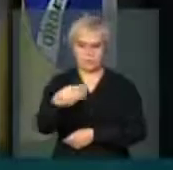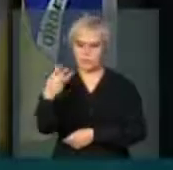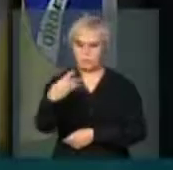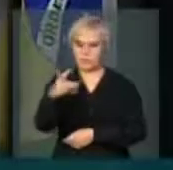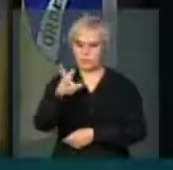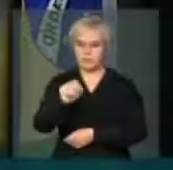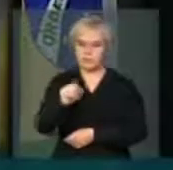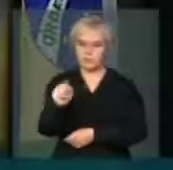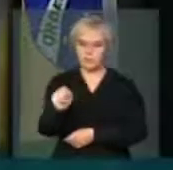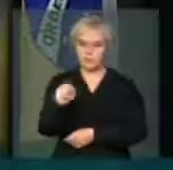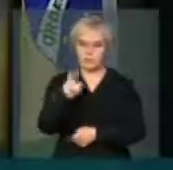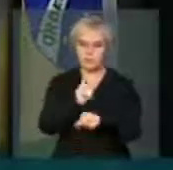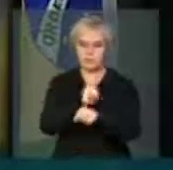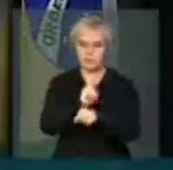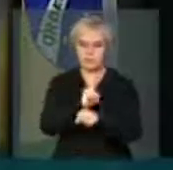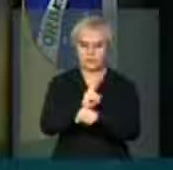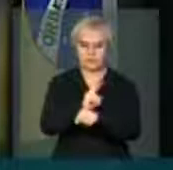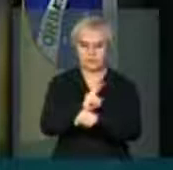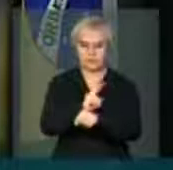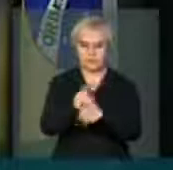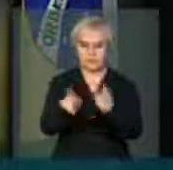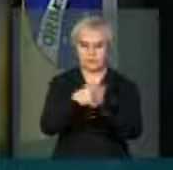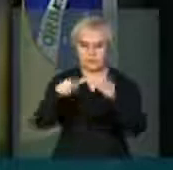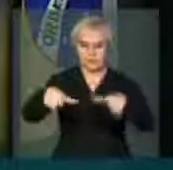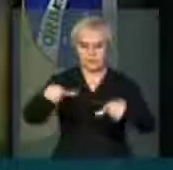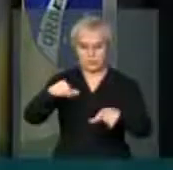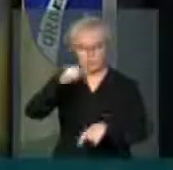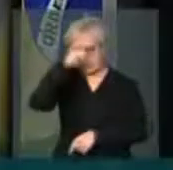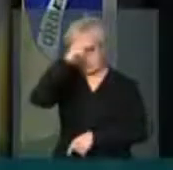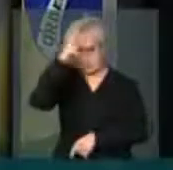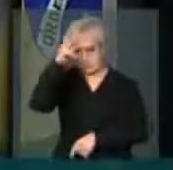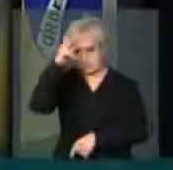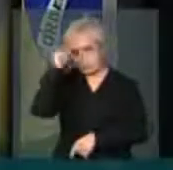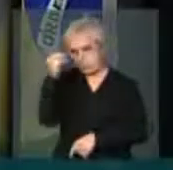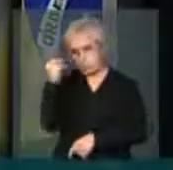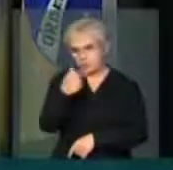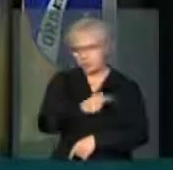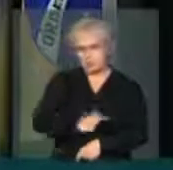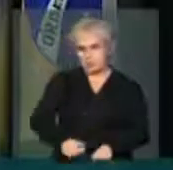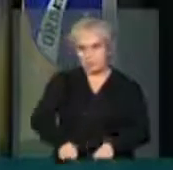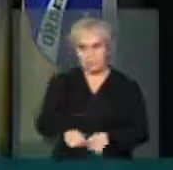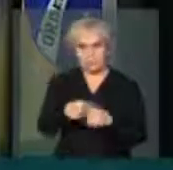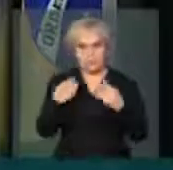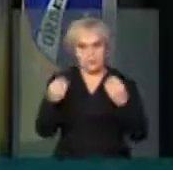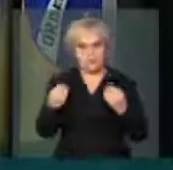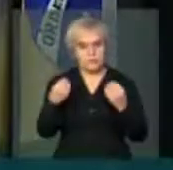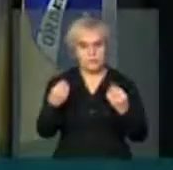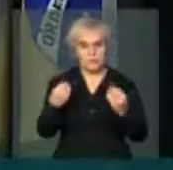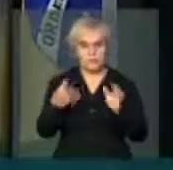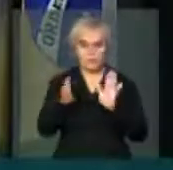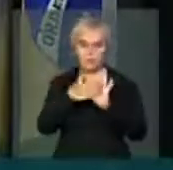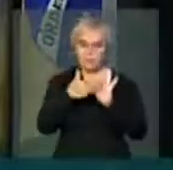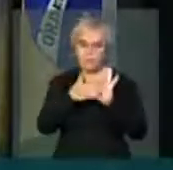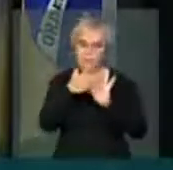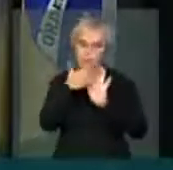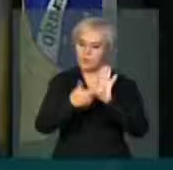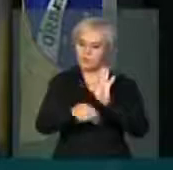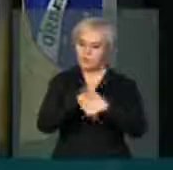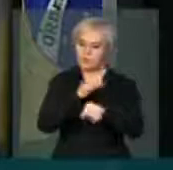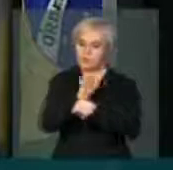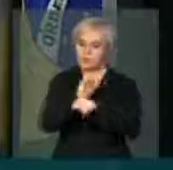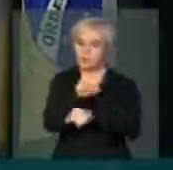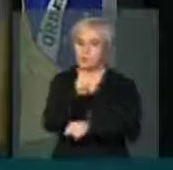terceira vez ao comando do executivo local. Mas é inacreditável a falta de propostas dele para o